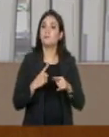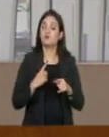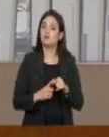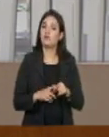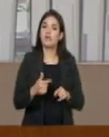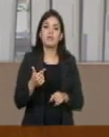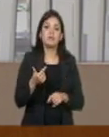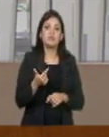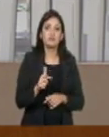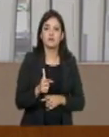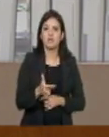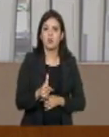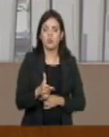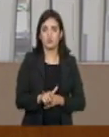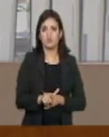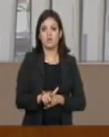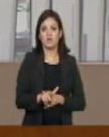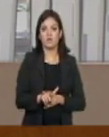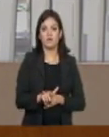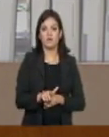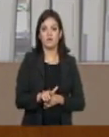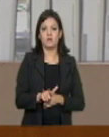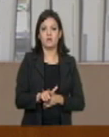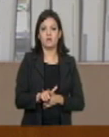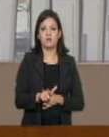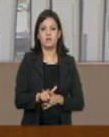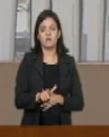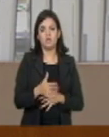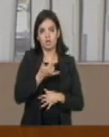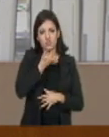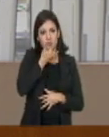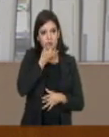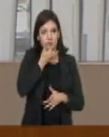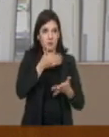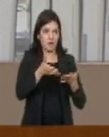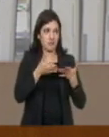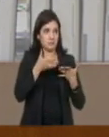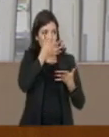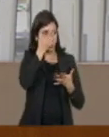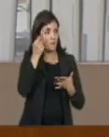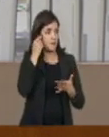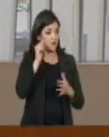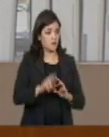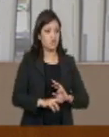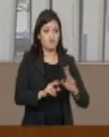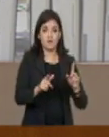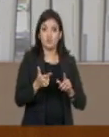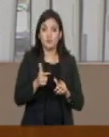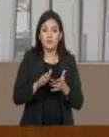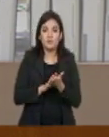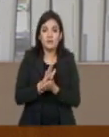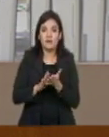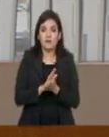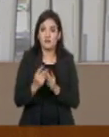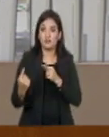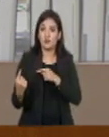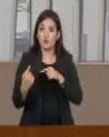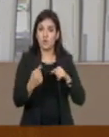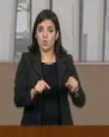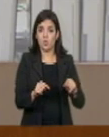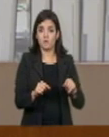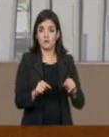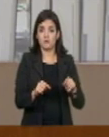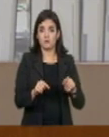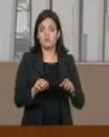ele, com a devida vênia daqueles que pensam em sentido diverso, contrariedade